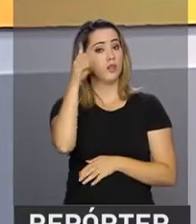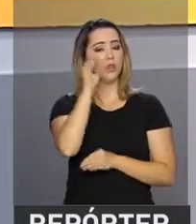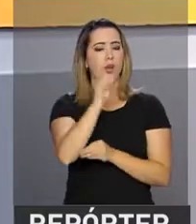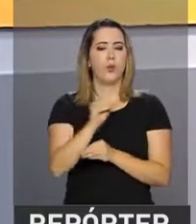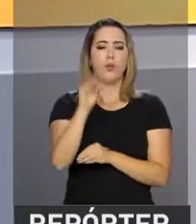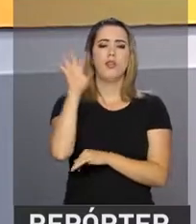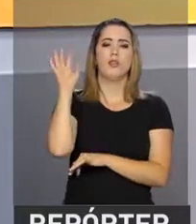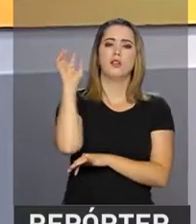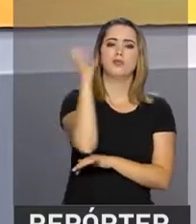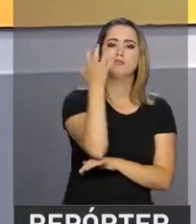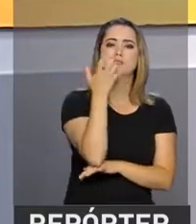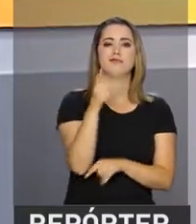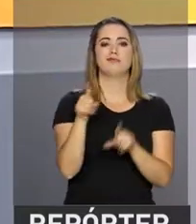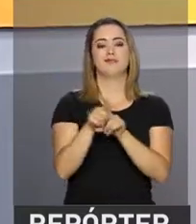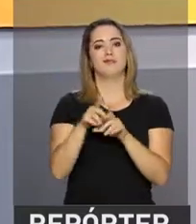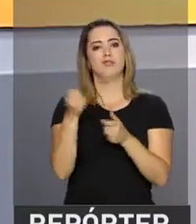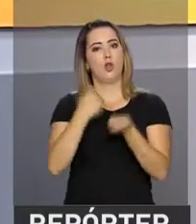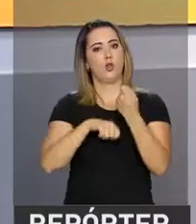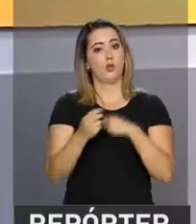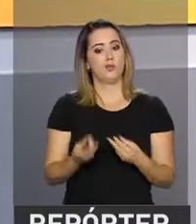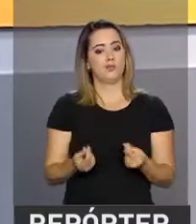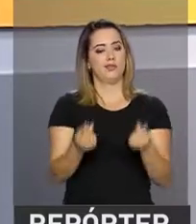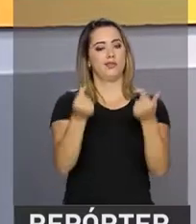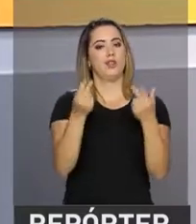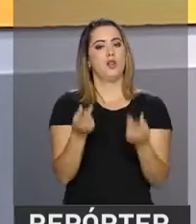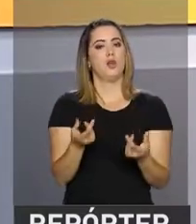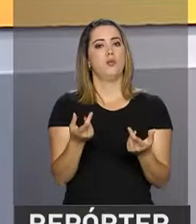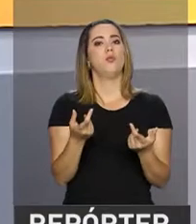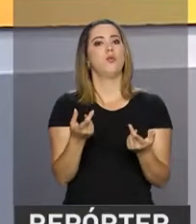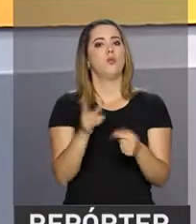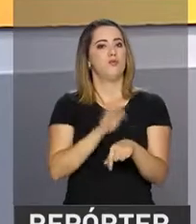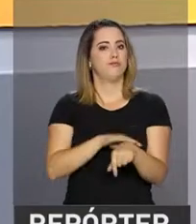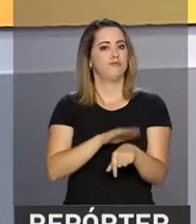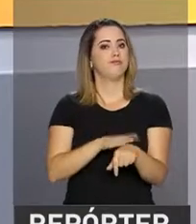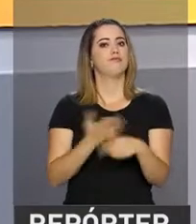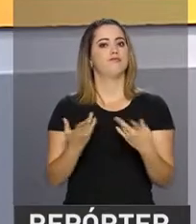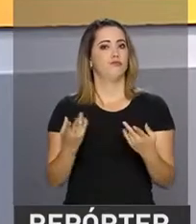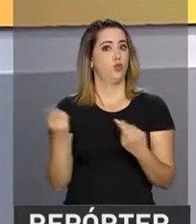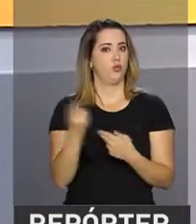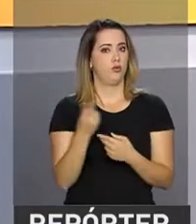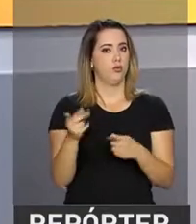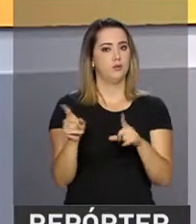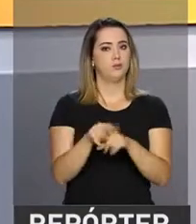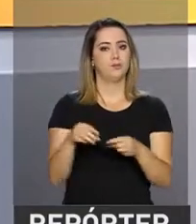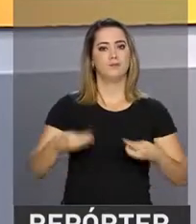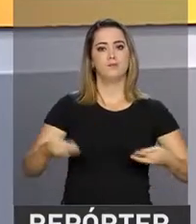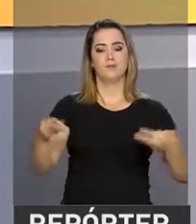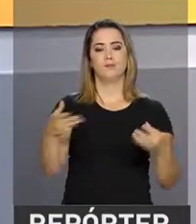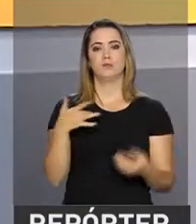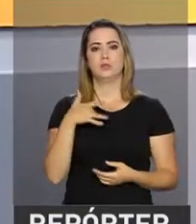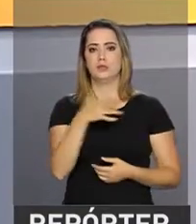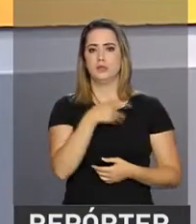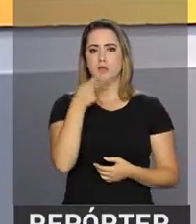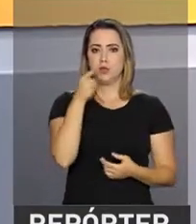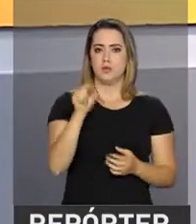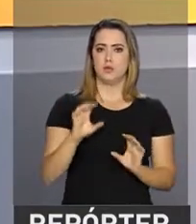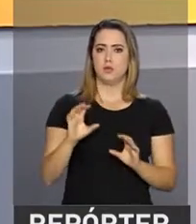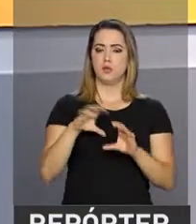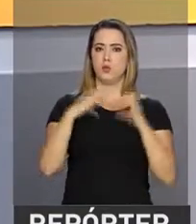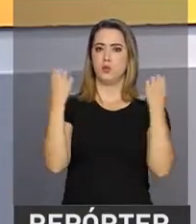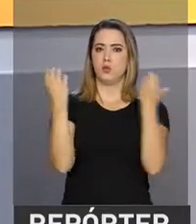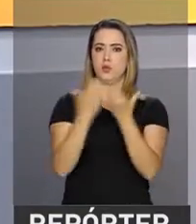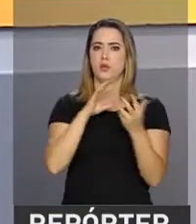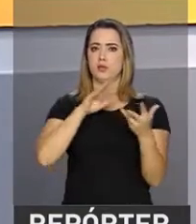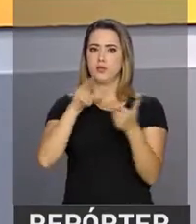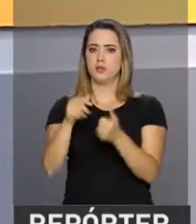natureza, economizar tempo e dinheiro público. O ministro Ricardo Barros falou sobre essas ações em um congresso